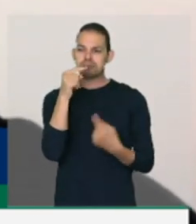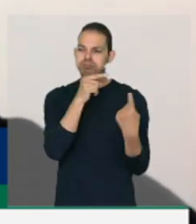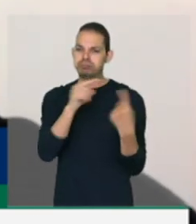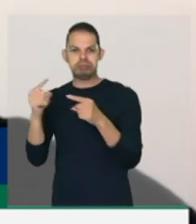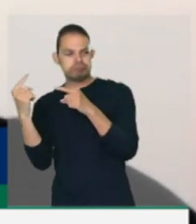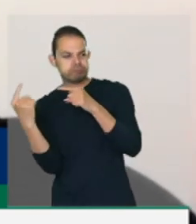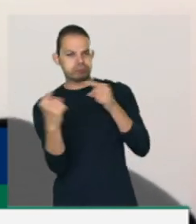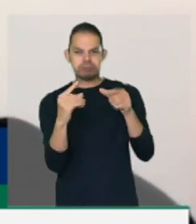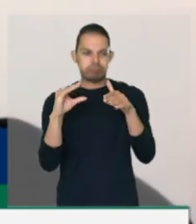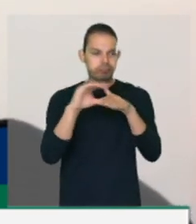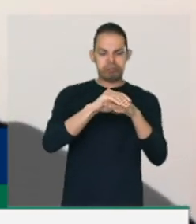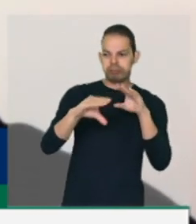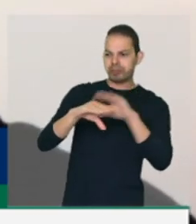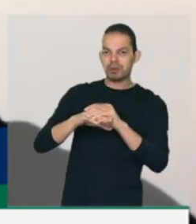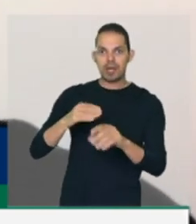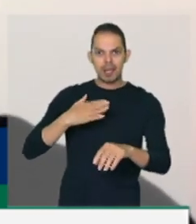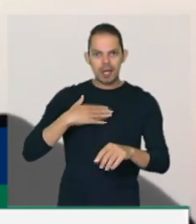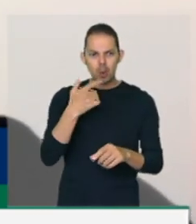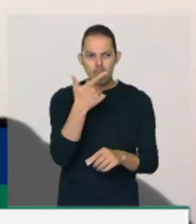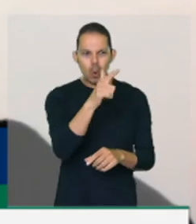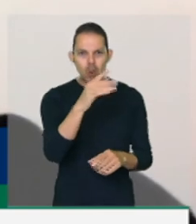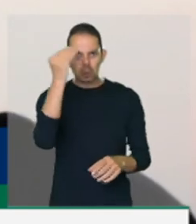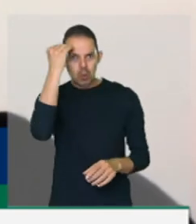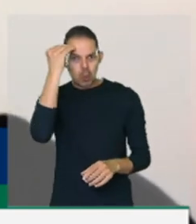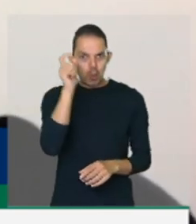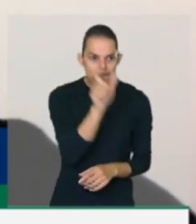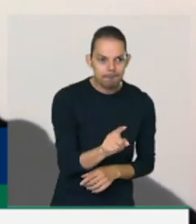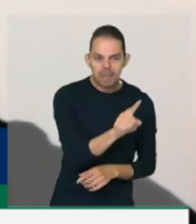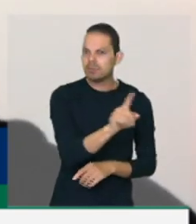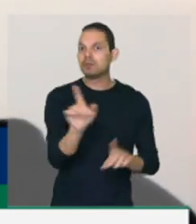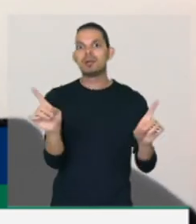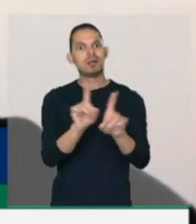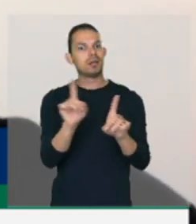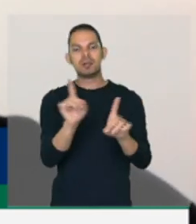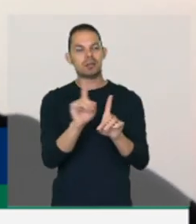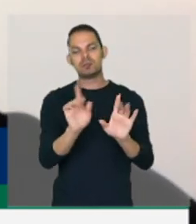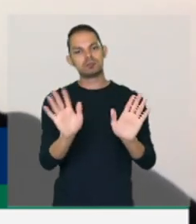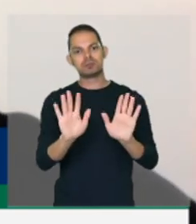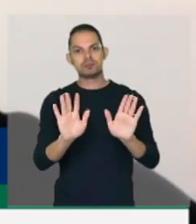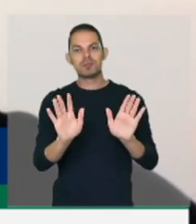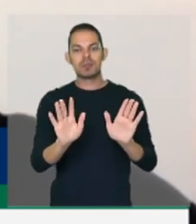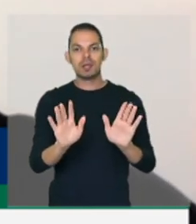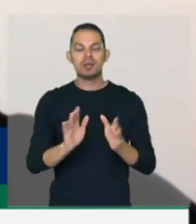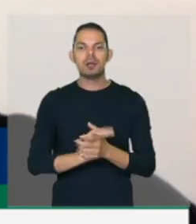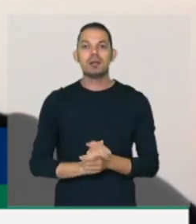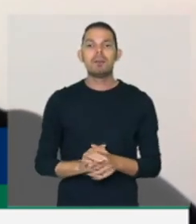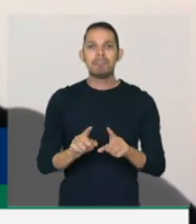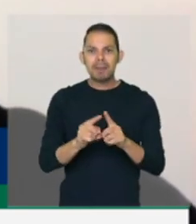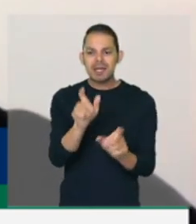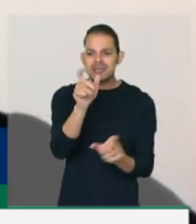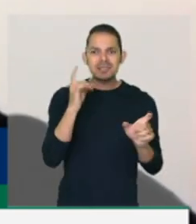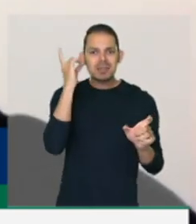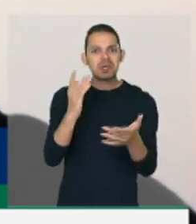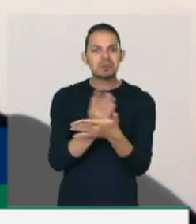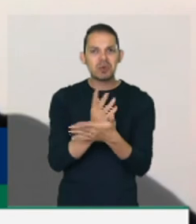vários deputados, não estou aqui culpando ninguém, vejam bem, para que não sejam distorcidas as minhas falas, mas já vi deputados